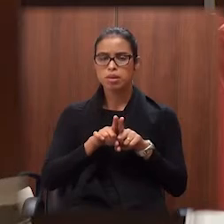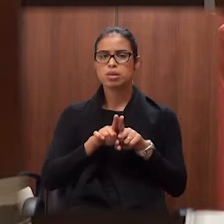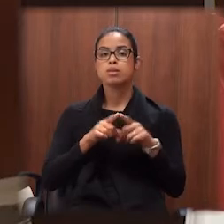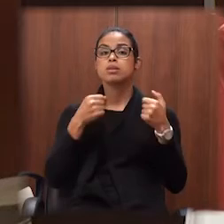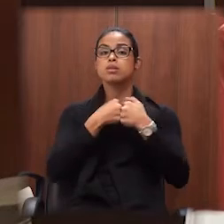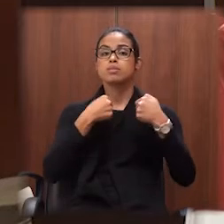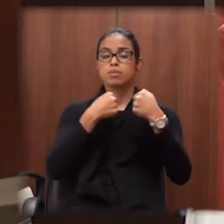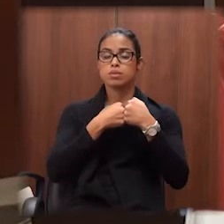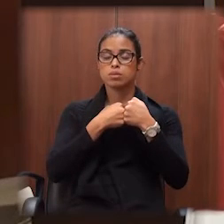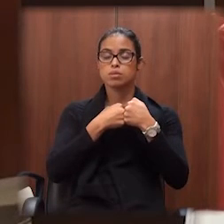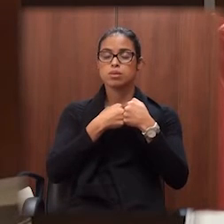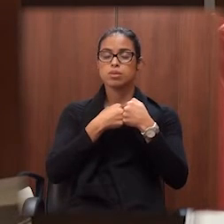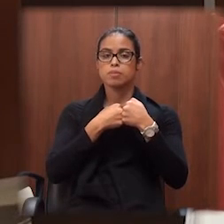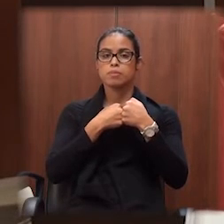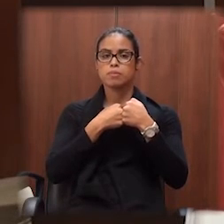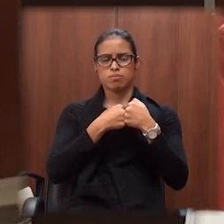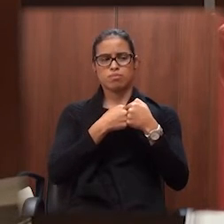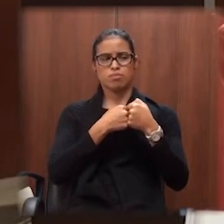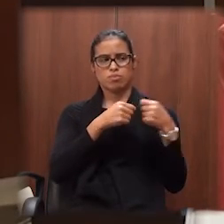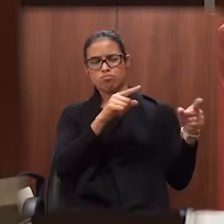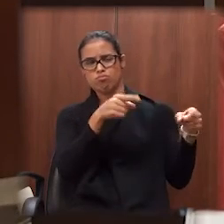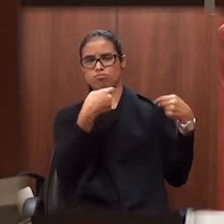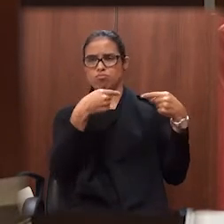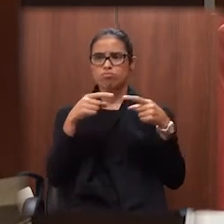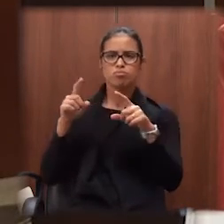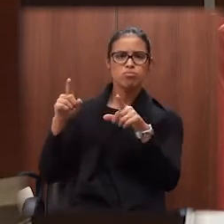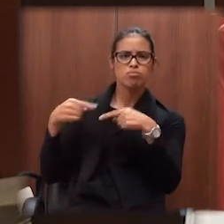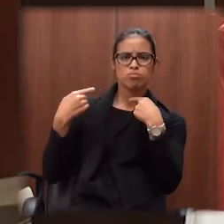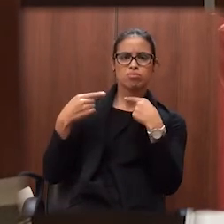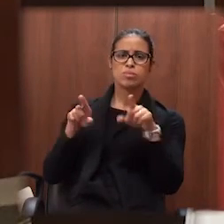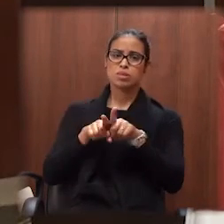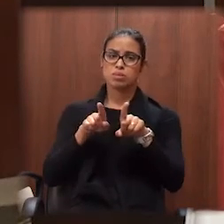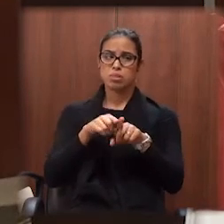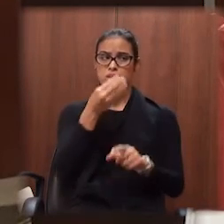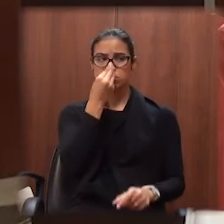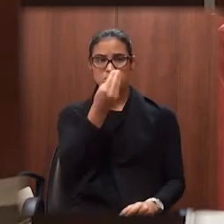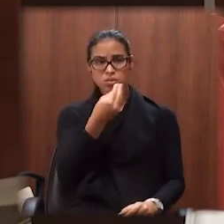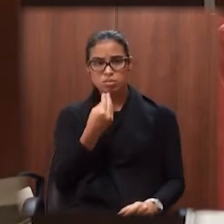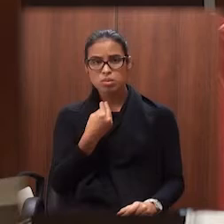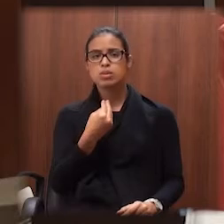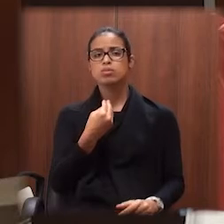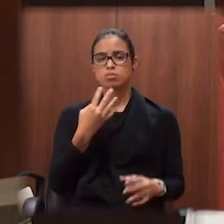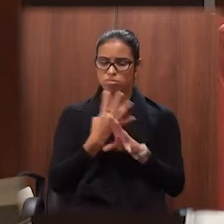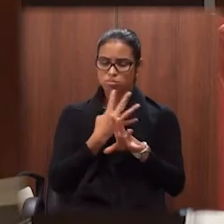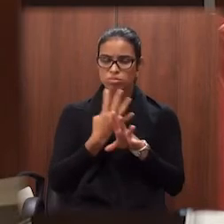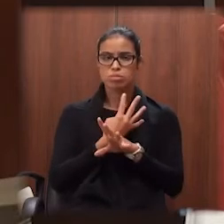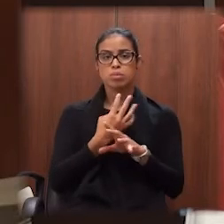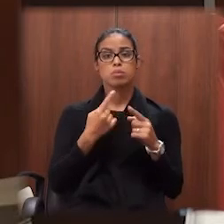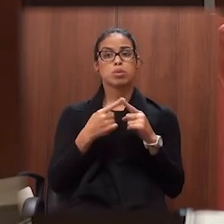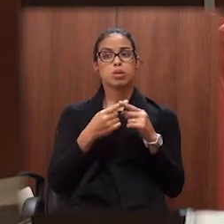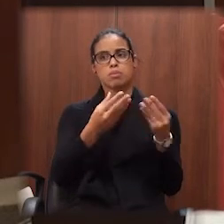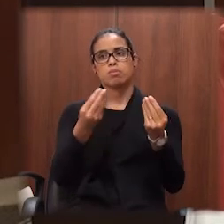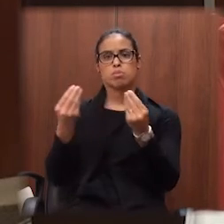mesmo a hostilidade, o desprezo de muitos,